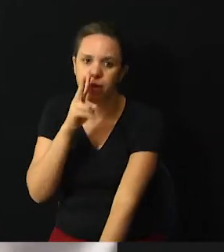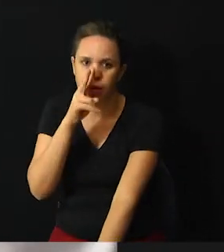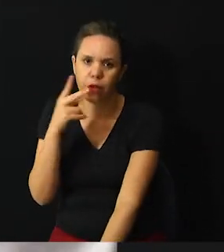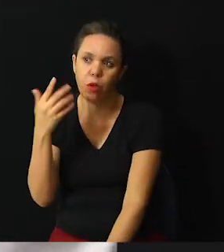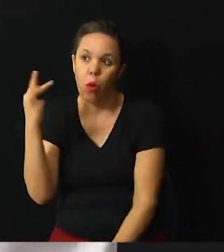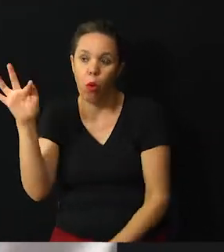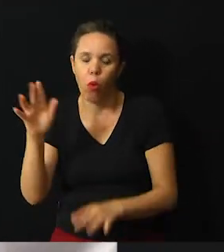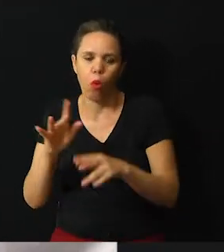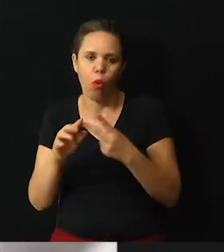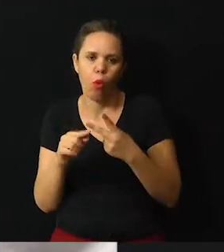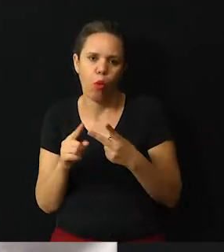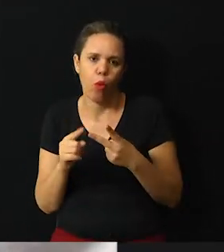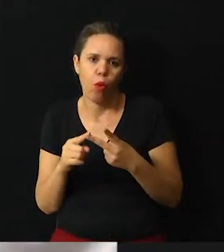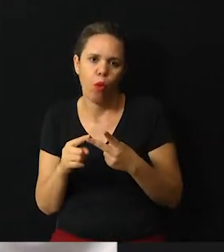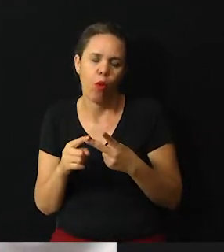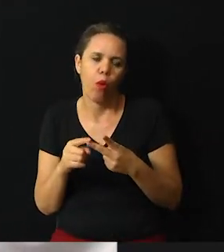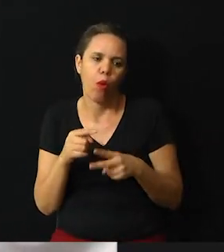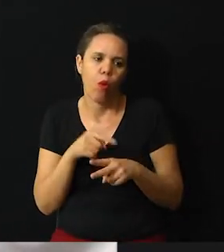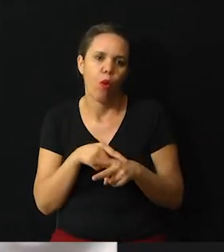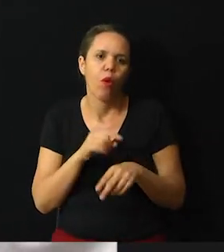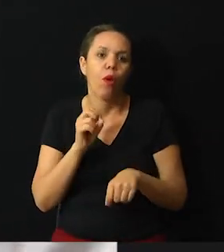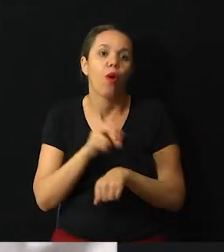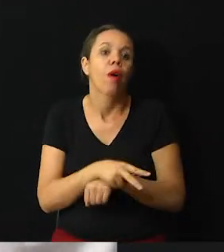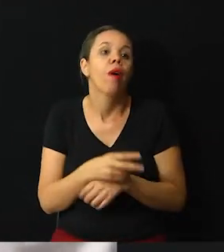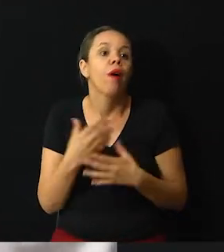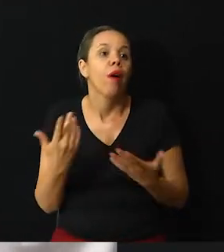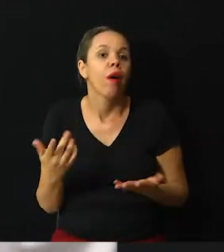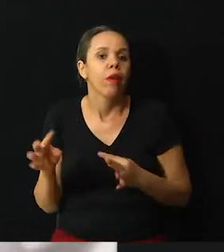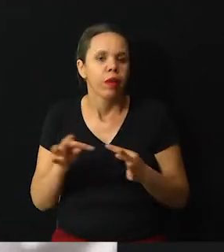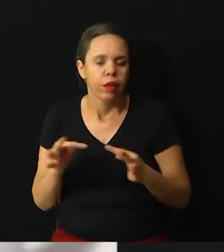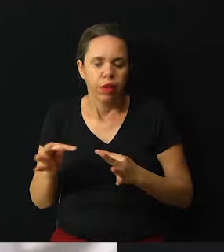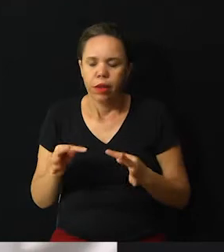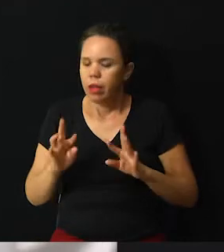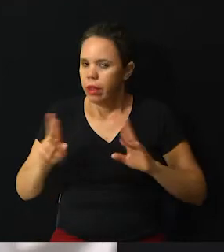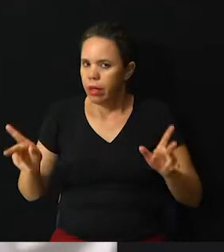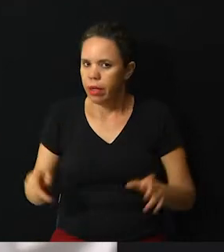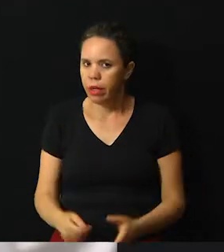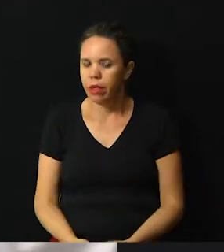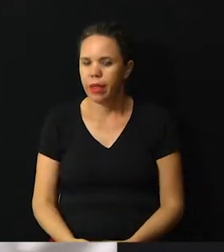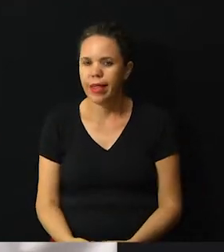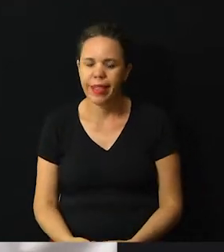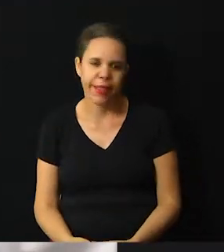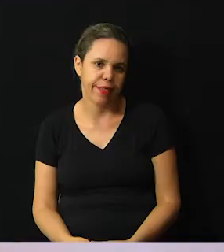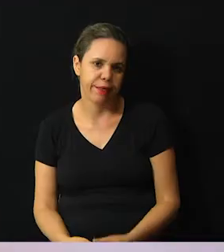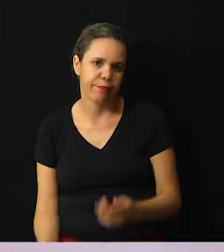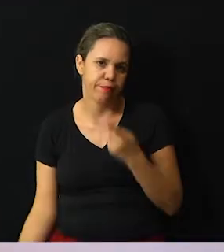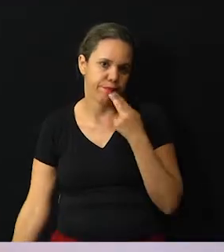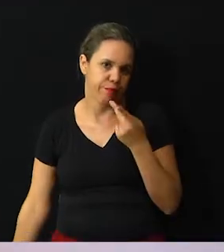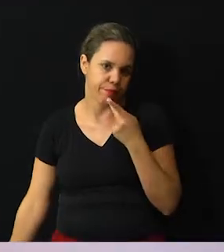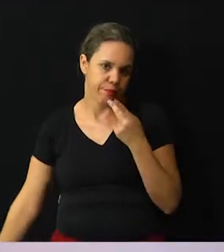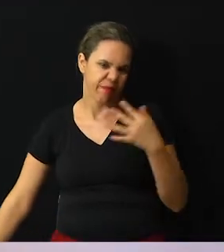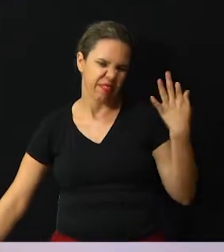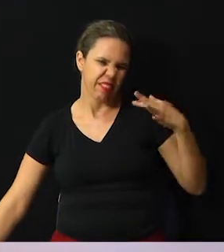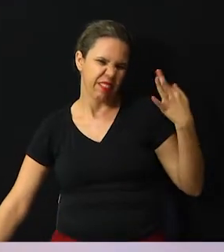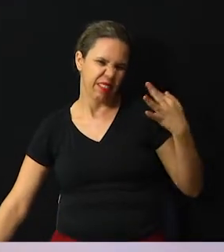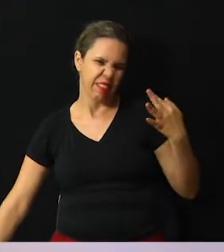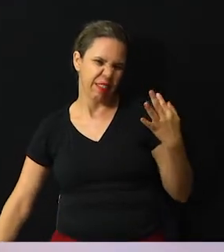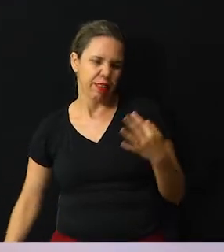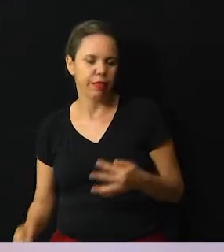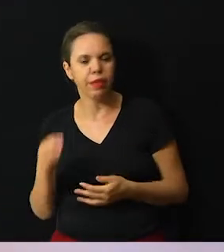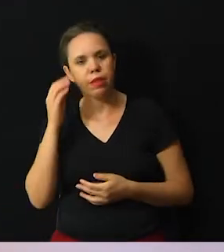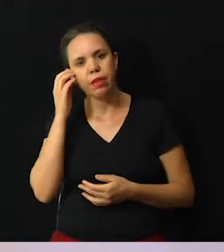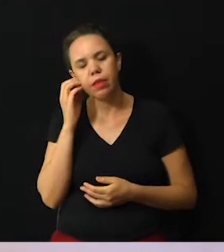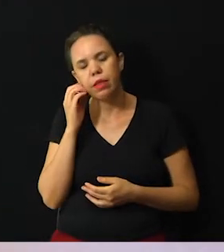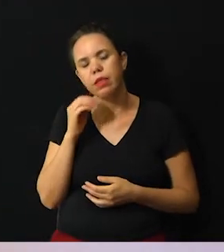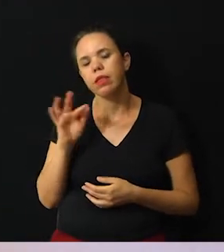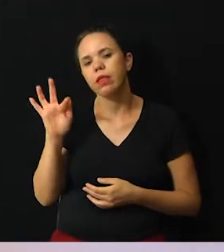da fibromialgia do que da condição inflamatória, porque o tratamento é completamente diferente. O senhor falou em dor. Vamos começar a falar